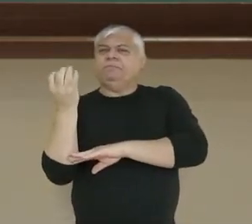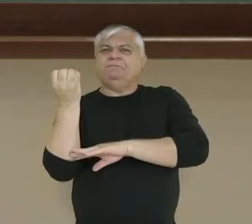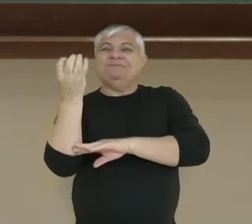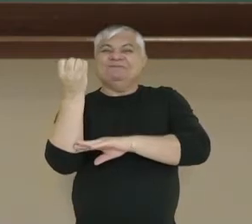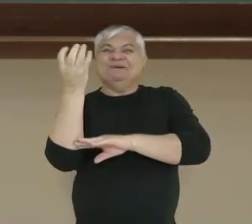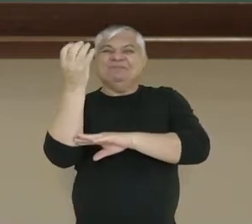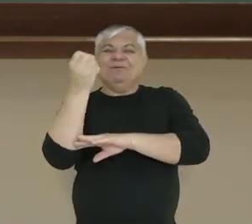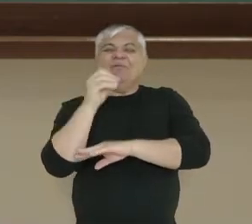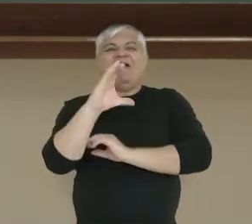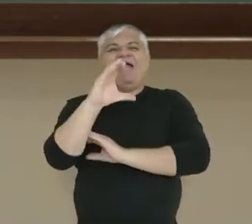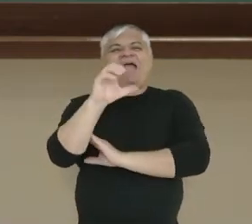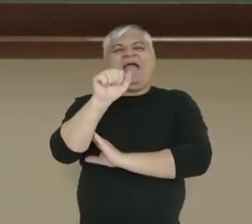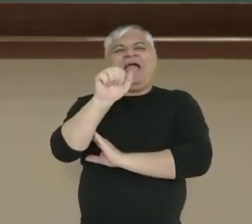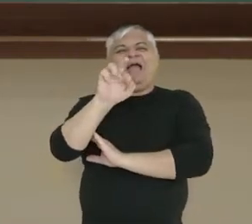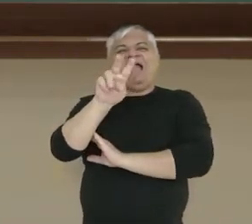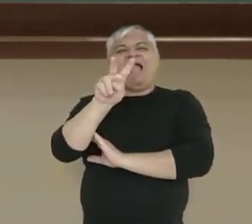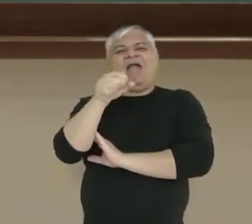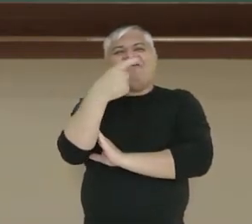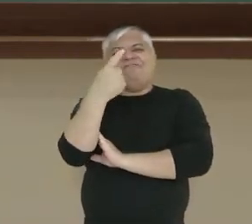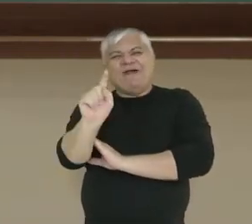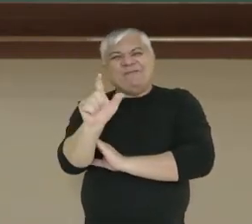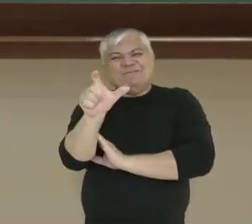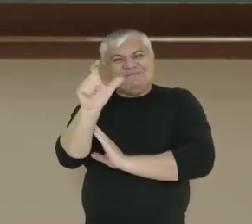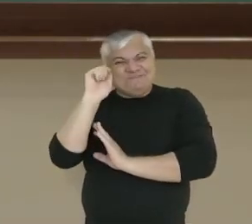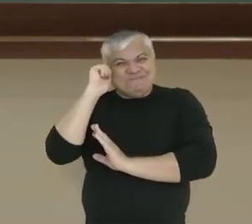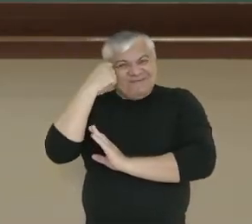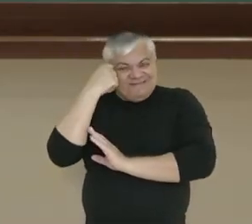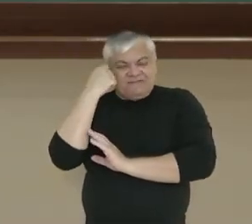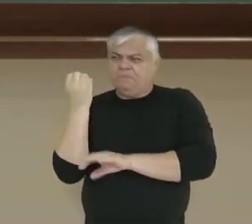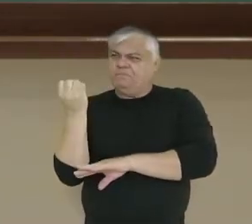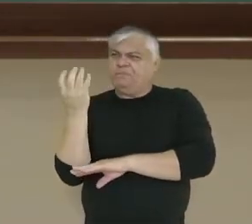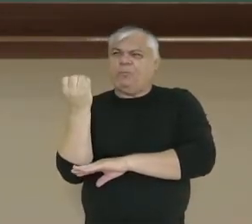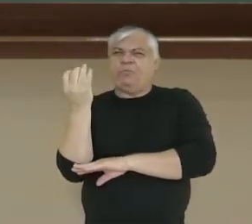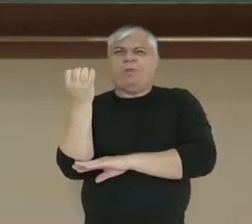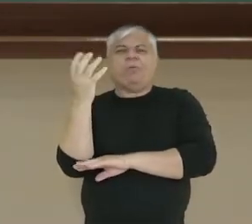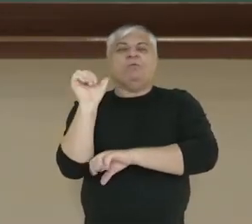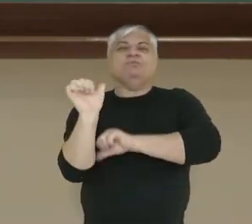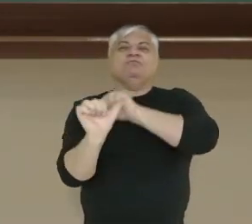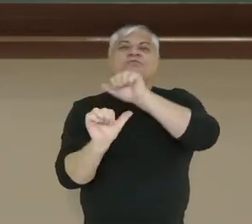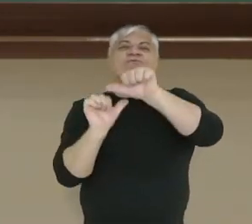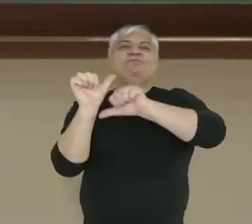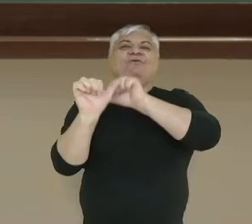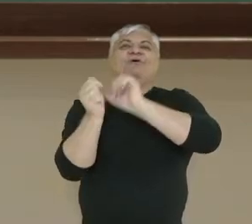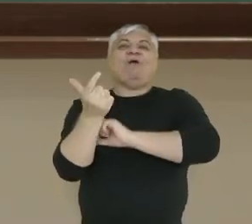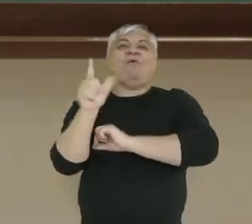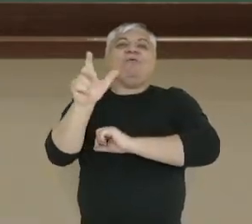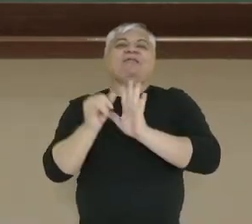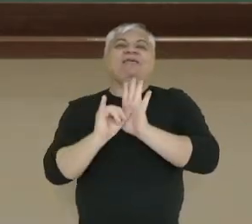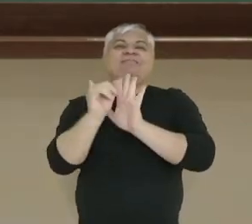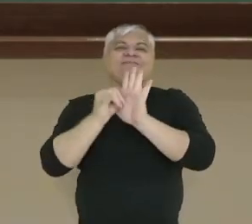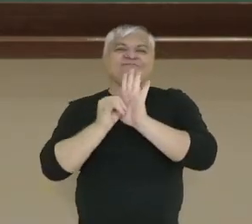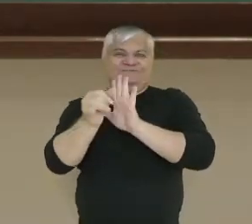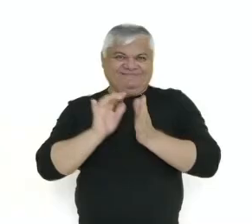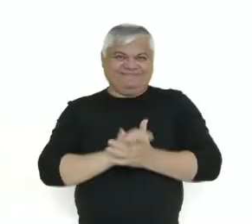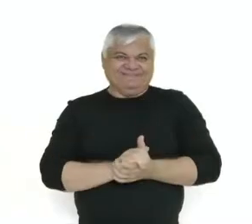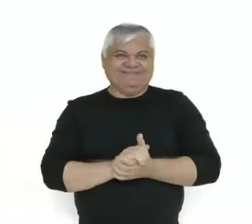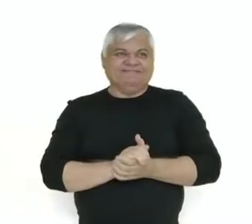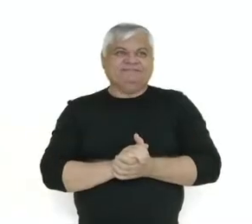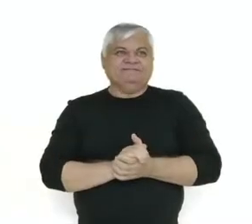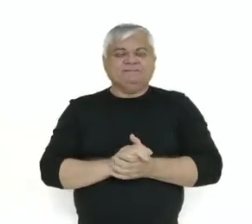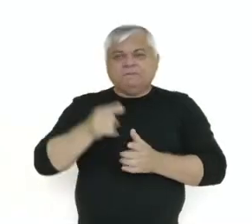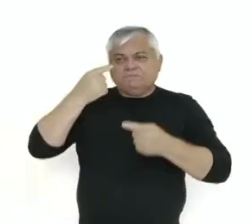de energia que se utilizava na primeira revolução industrial, por outras fontes de energia. A